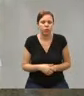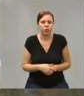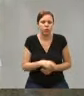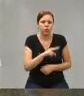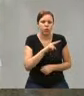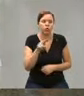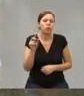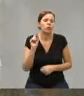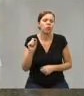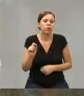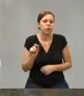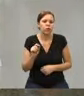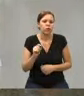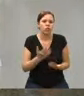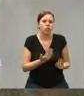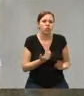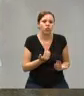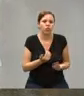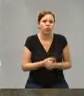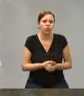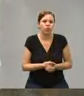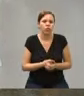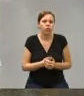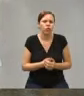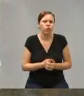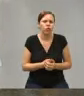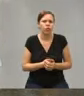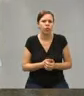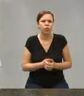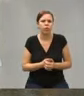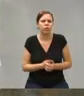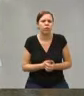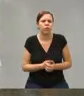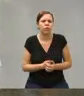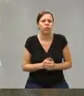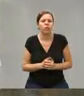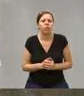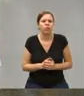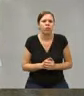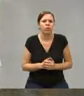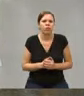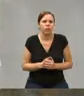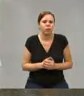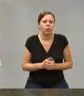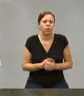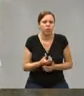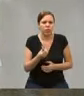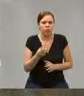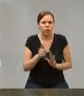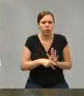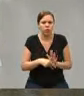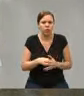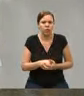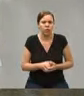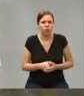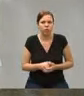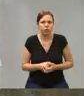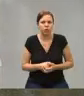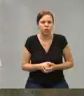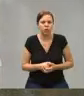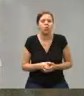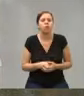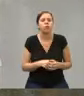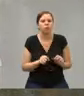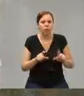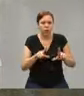chama Jovem Emmanuel. Né? Acho que é isso, né? São 6 projetos no Brasil. Retratos da Esperança. E